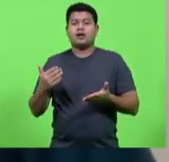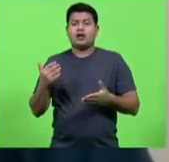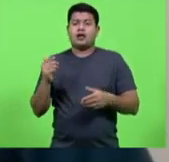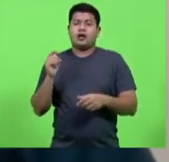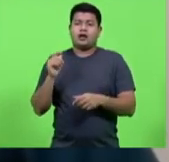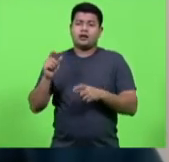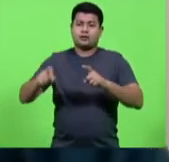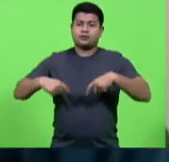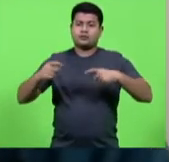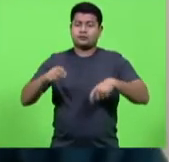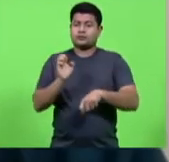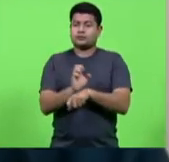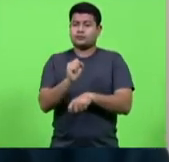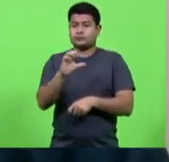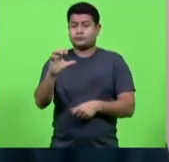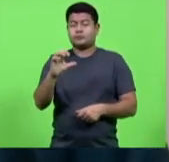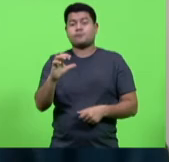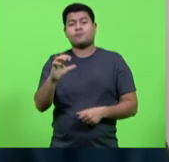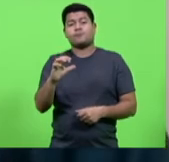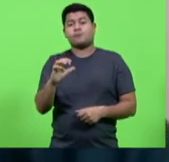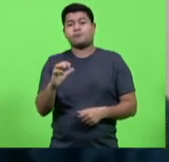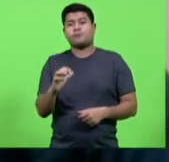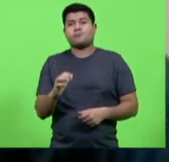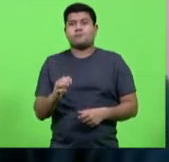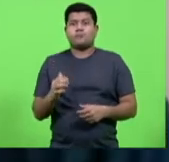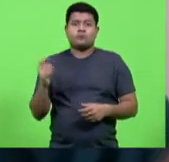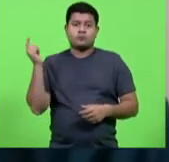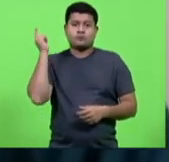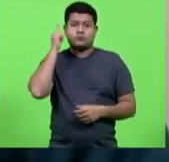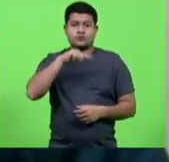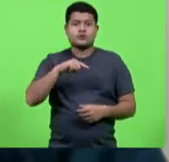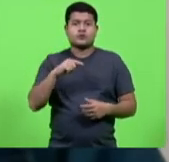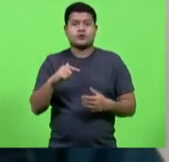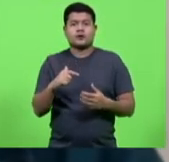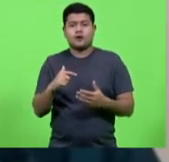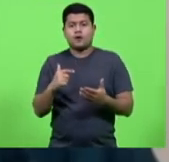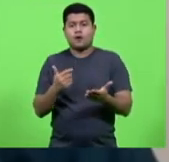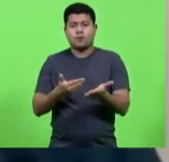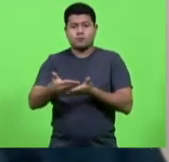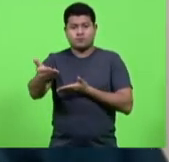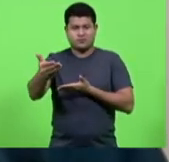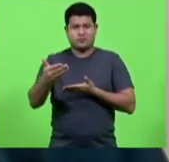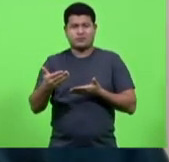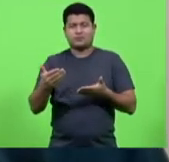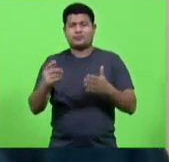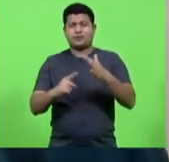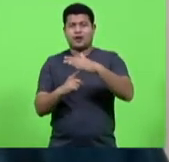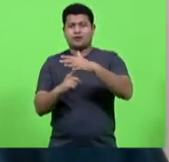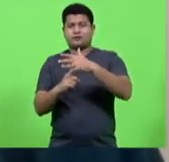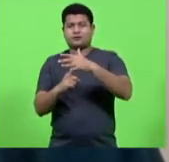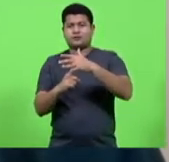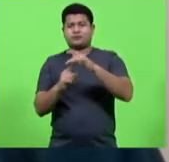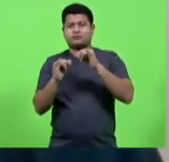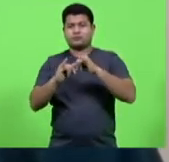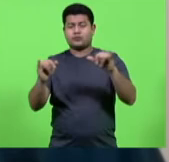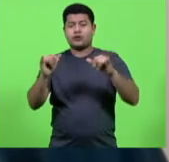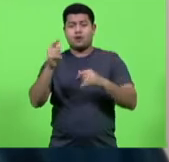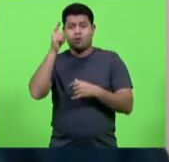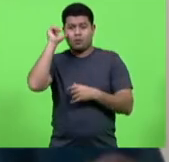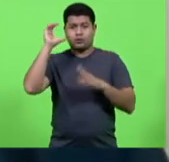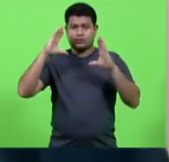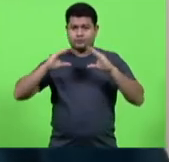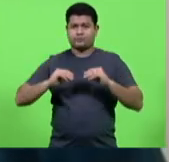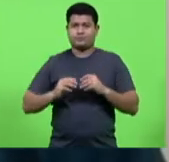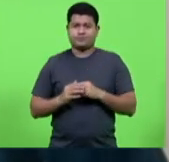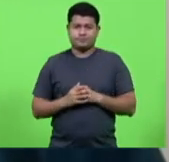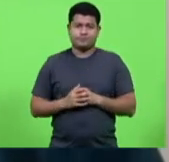Catarina, se fez este lançamento da feira na noite de ontem. E